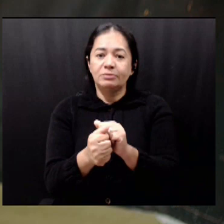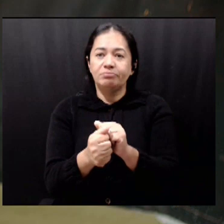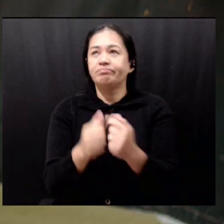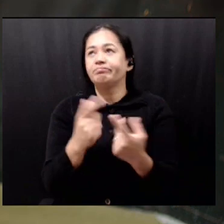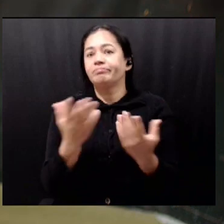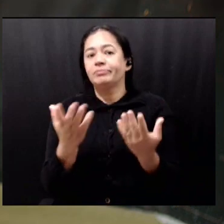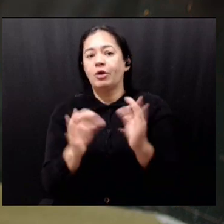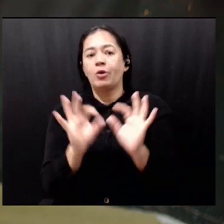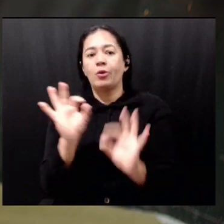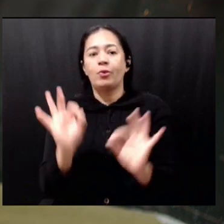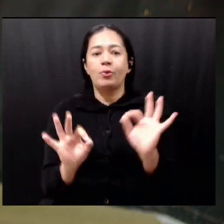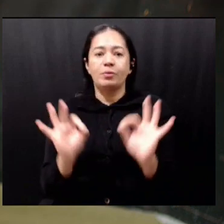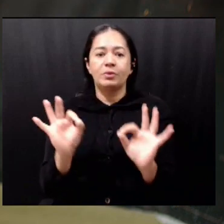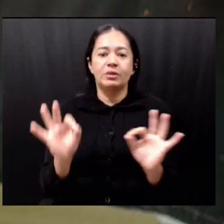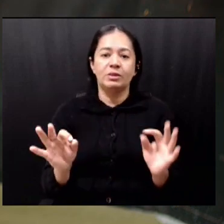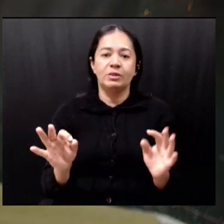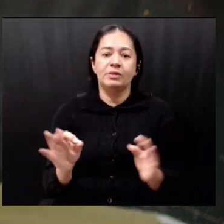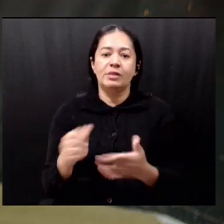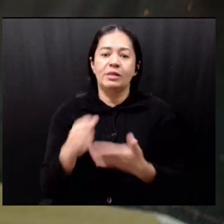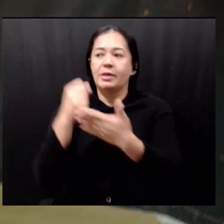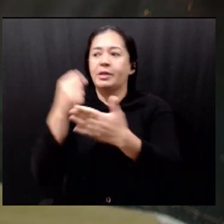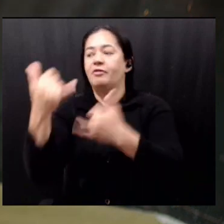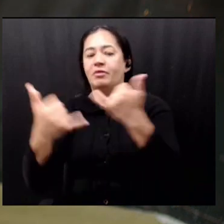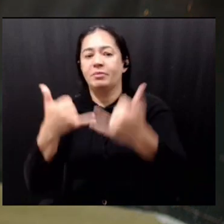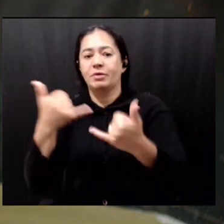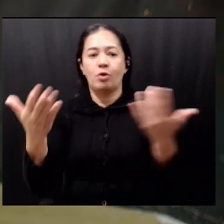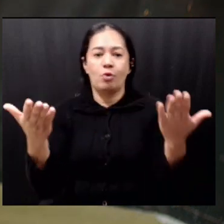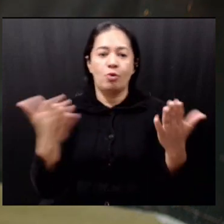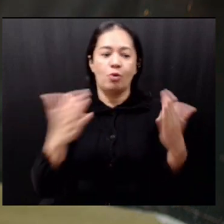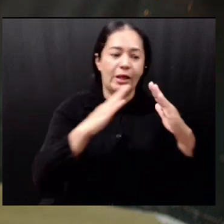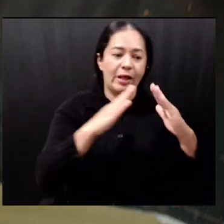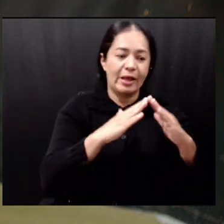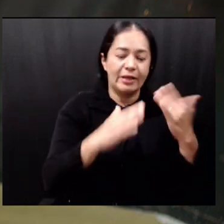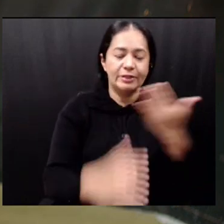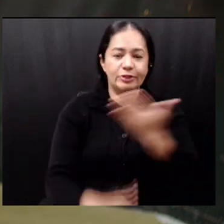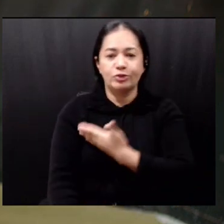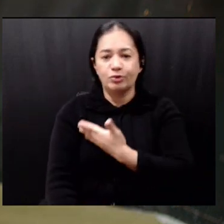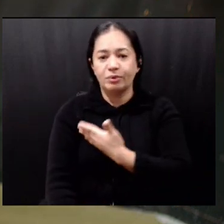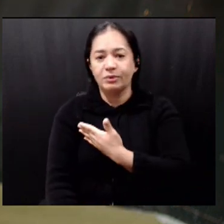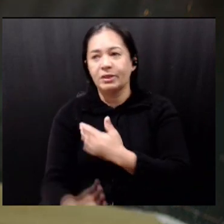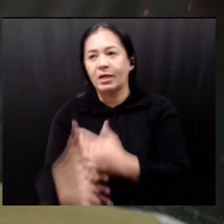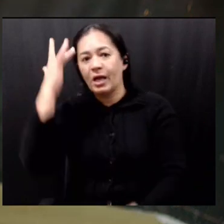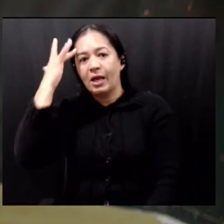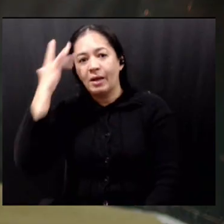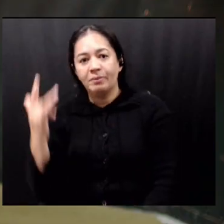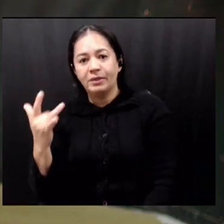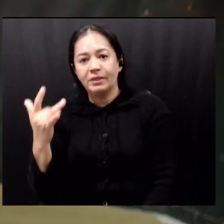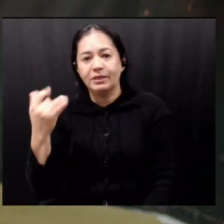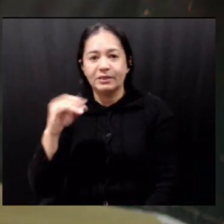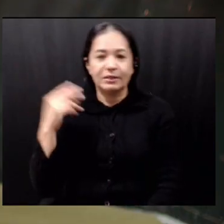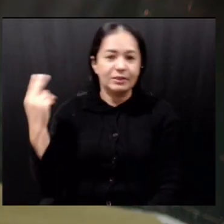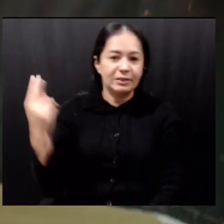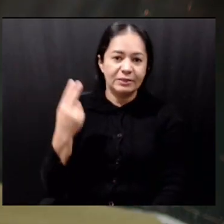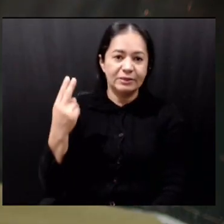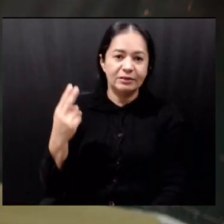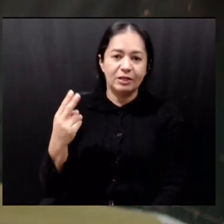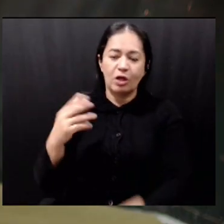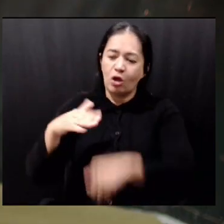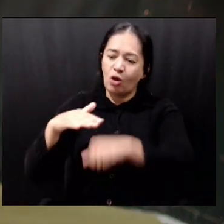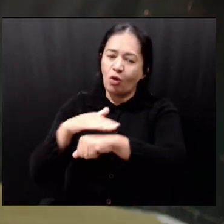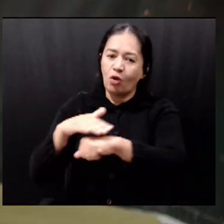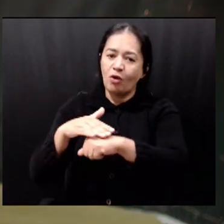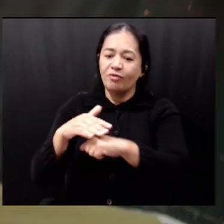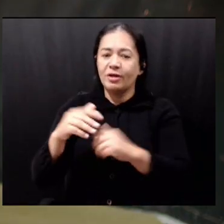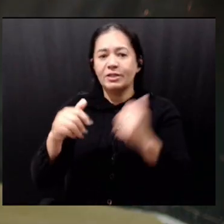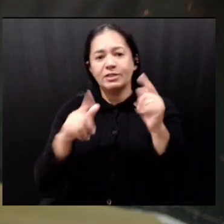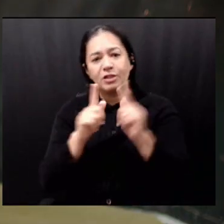planejamento e levar a brincar hoje na casa de um colega, amanhã, se não consegue ficar, conversa com a sua rede de apoio. É importante, né, Bruna,